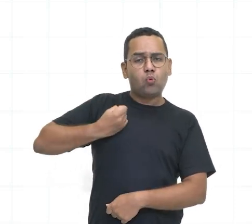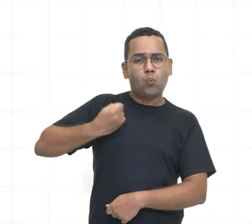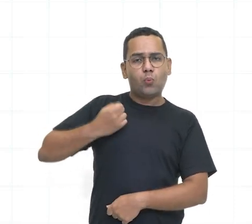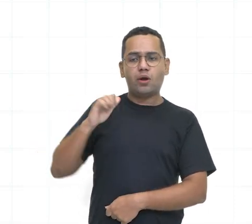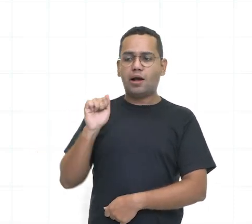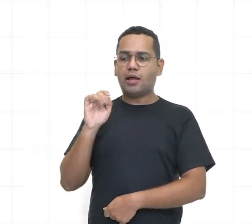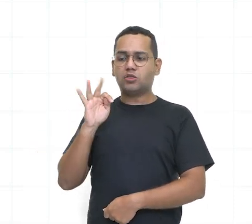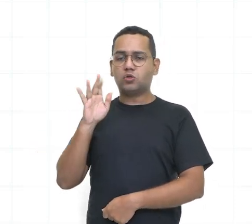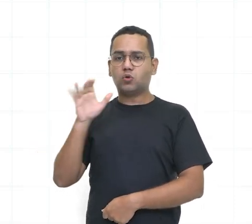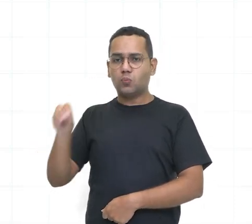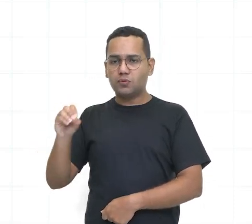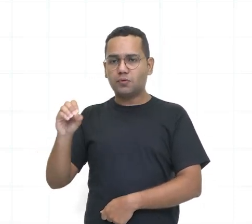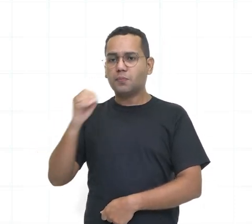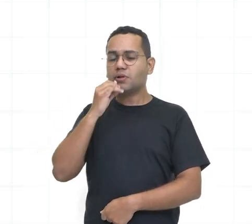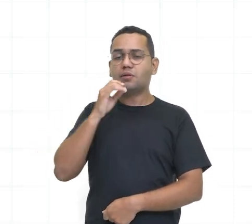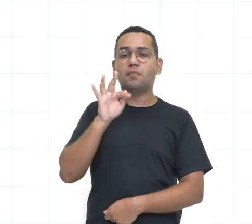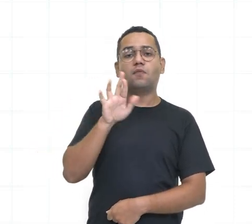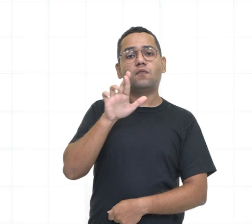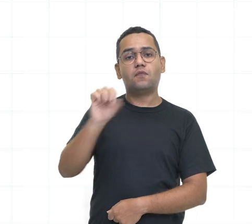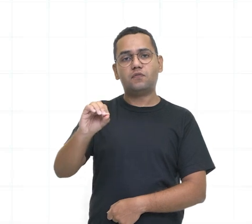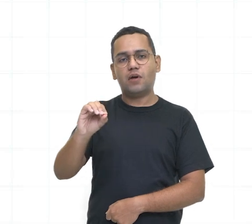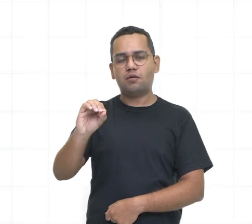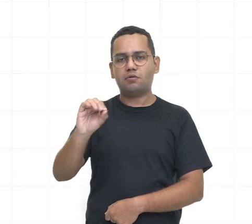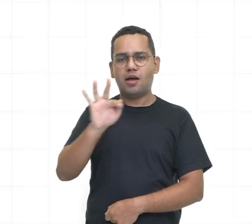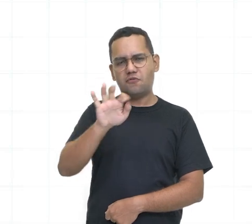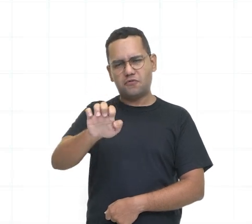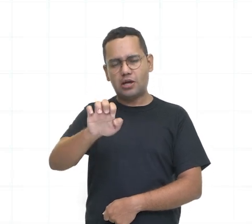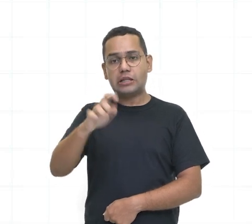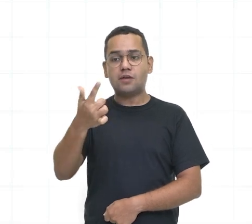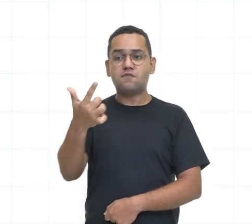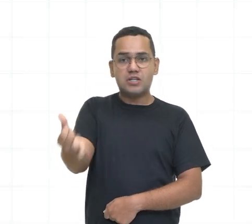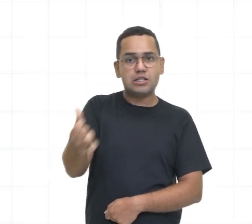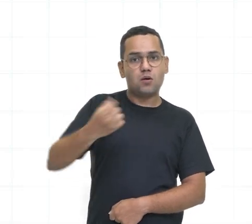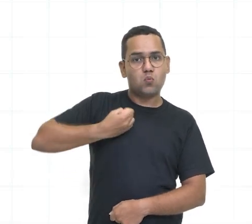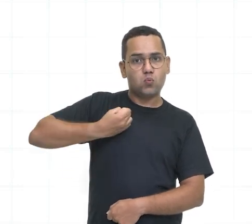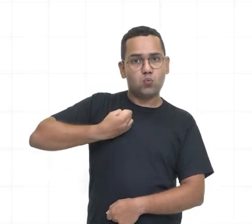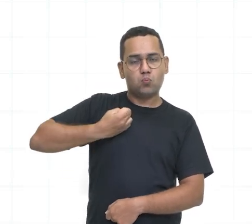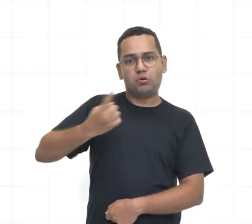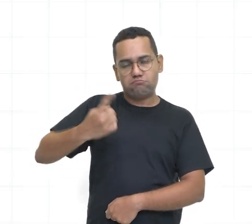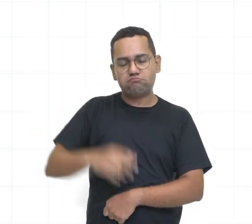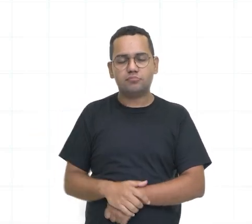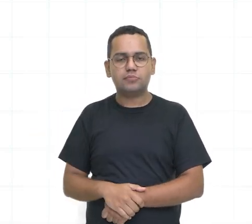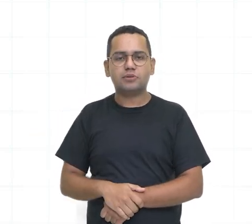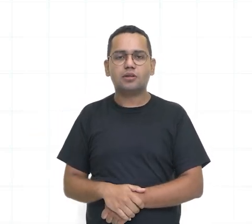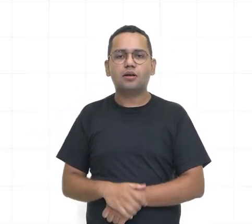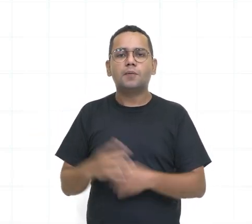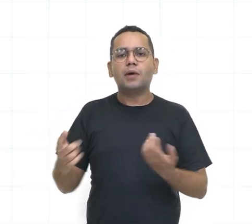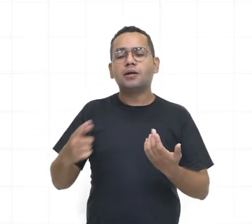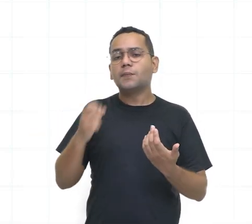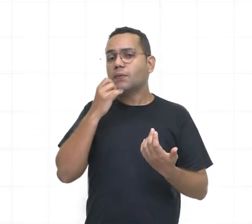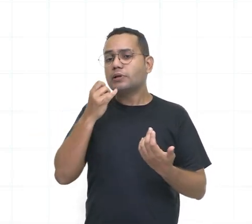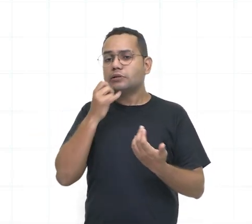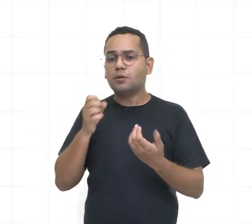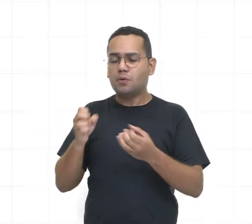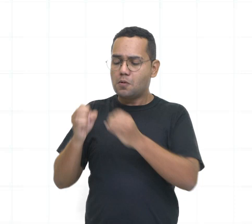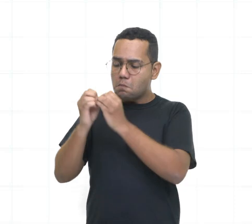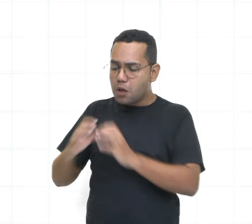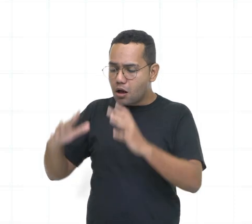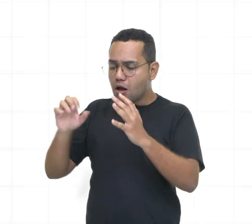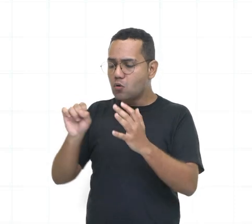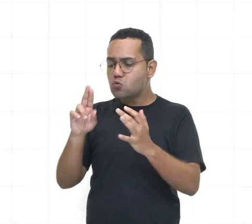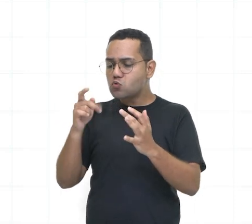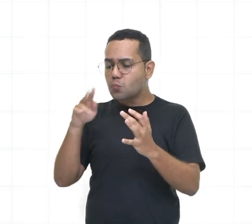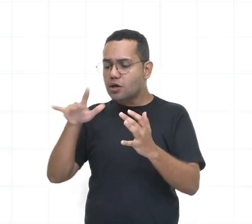atômico 26. E aí, numa explosão de supernova, podem surgir elementos como o ouro, que tem número atômico